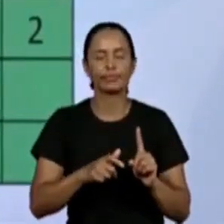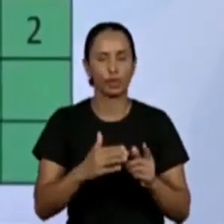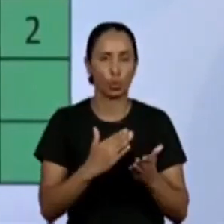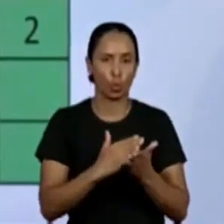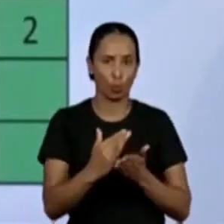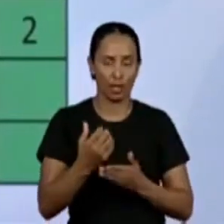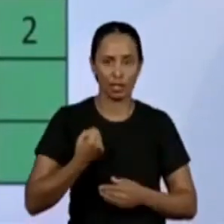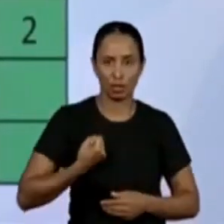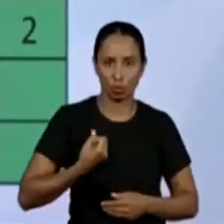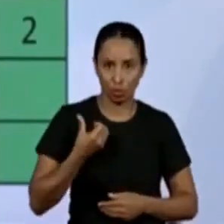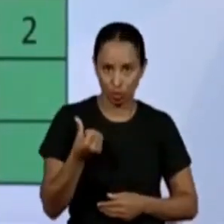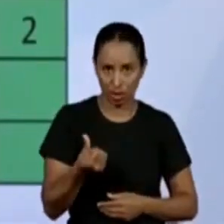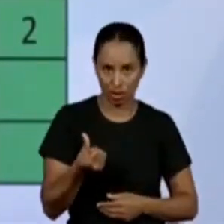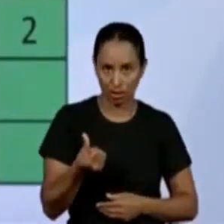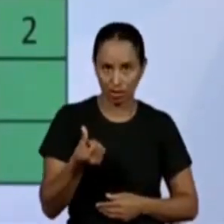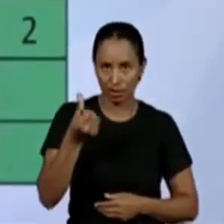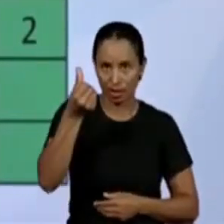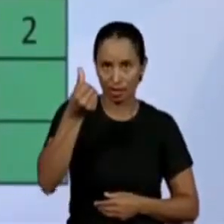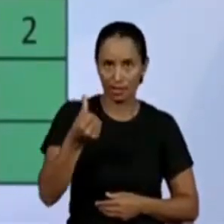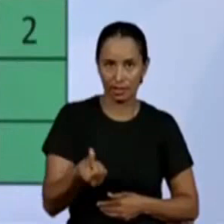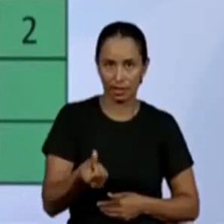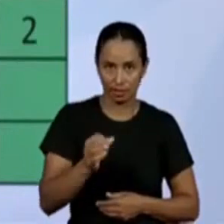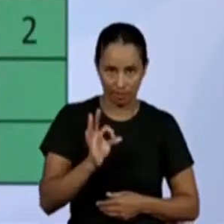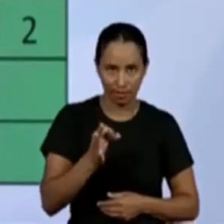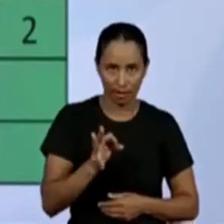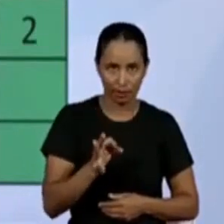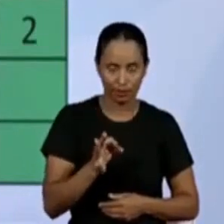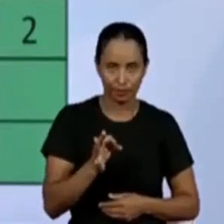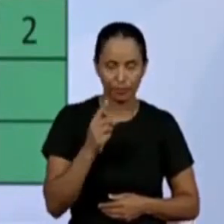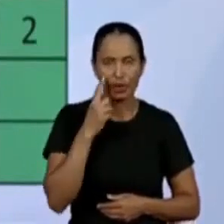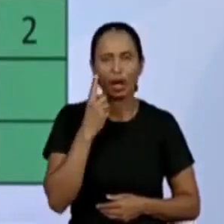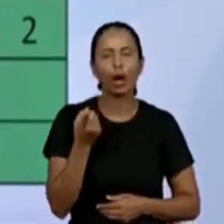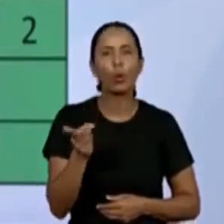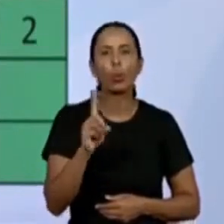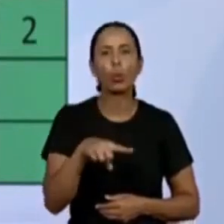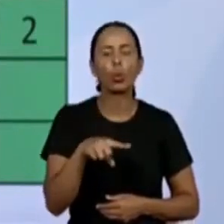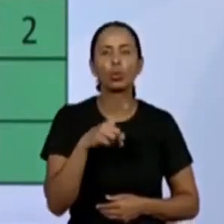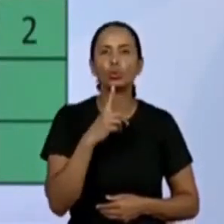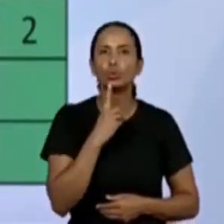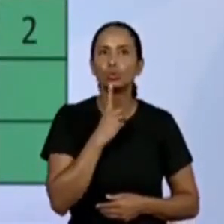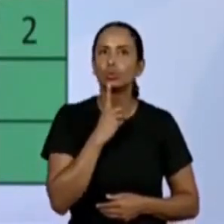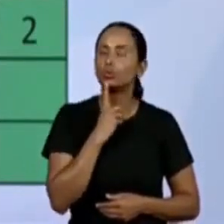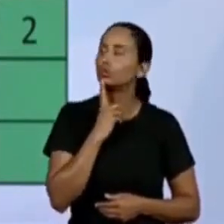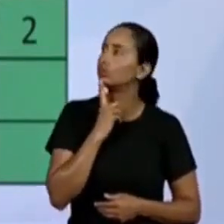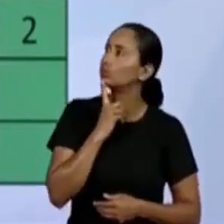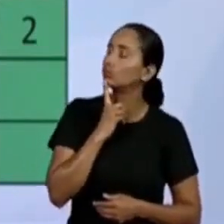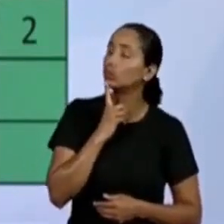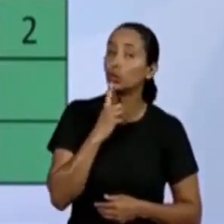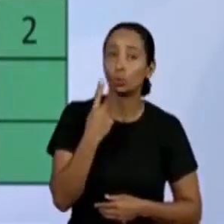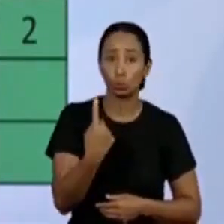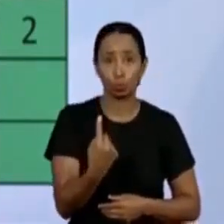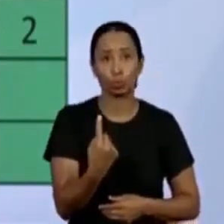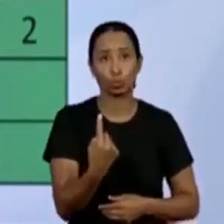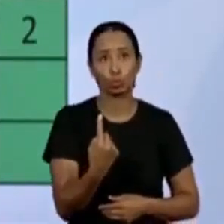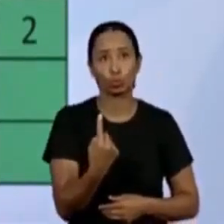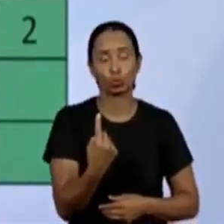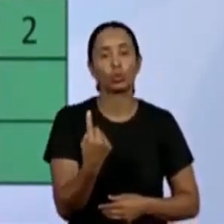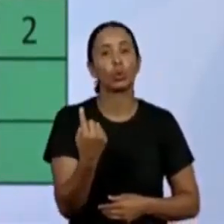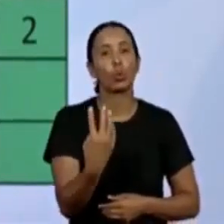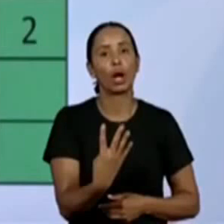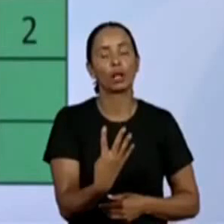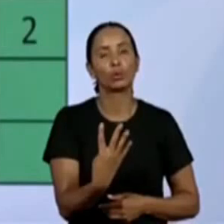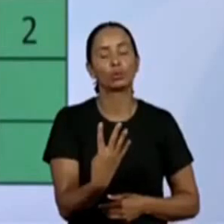beleza. Então esses dois são os maiores. Olha o próximo. O próximo é o 1 e o